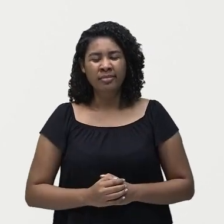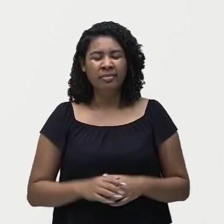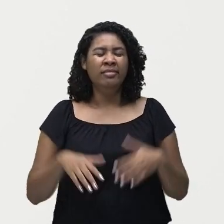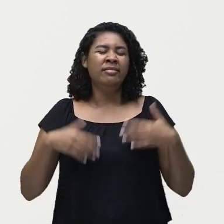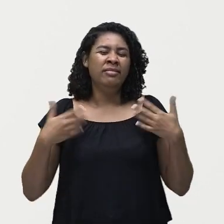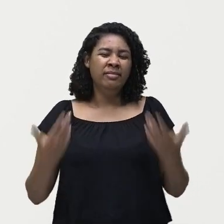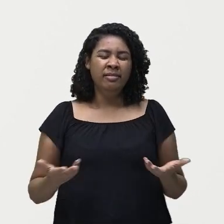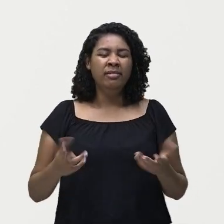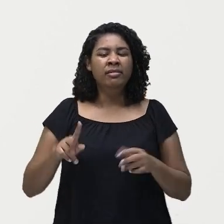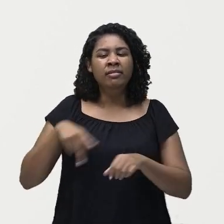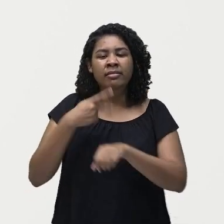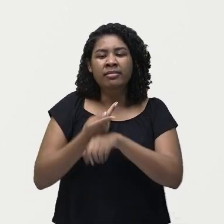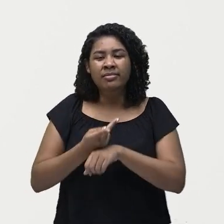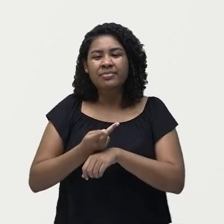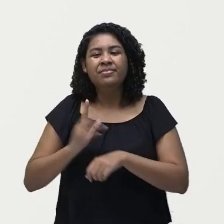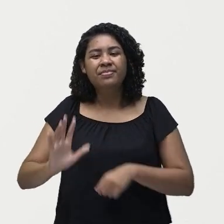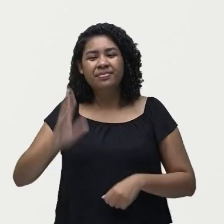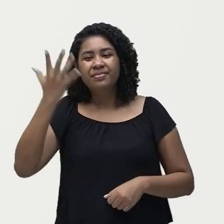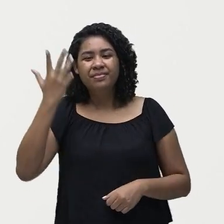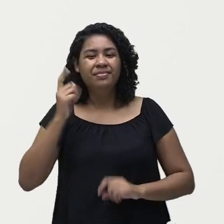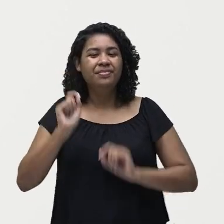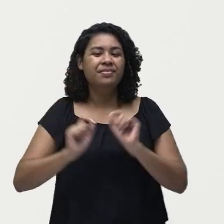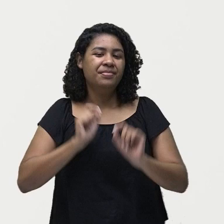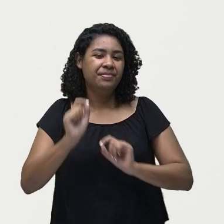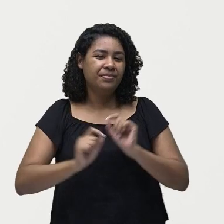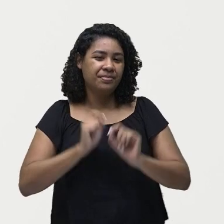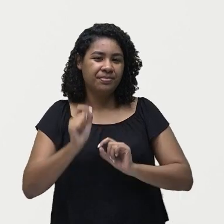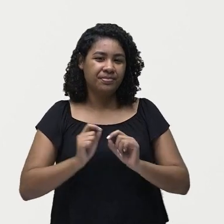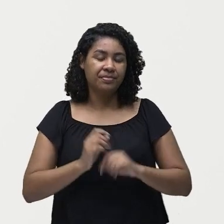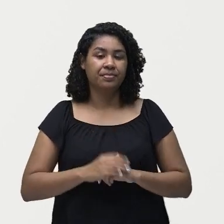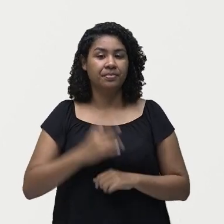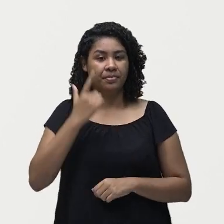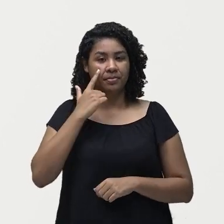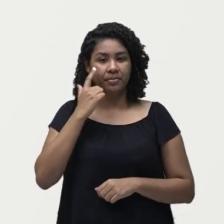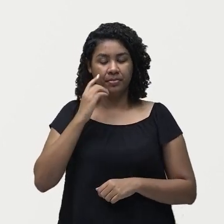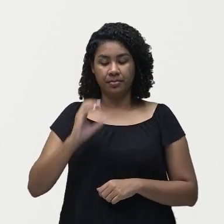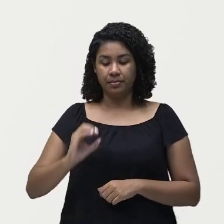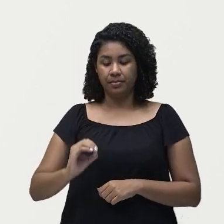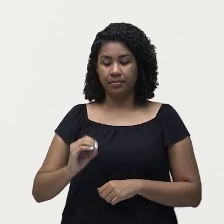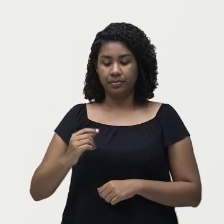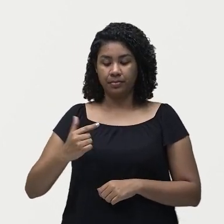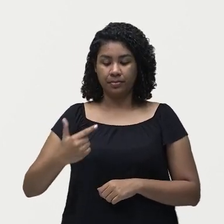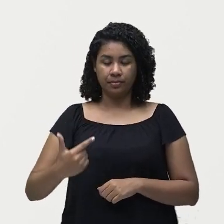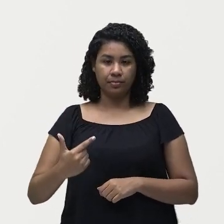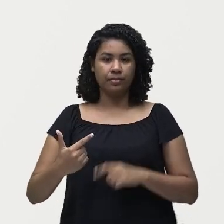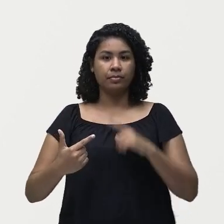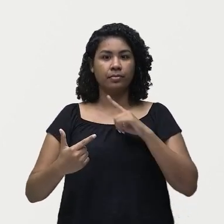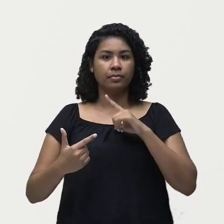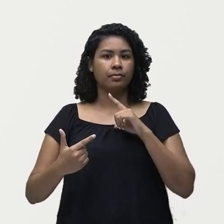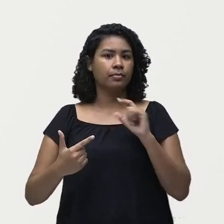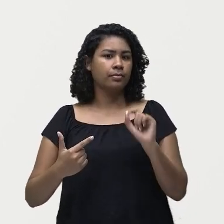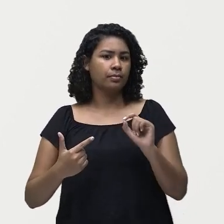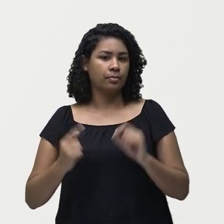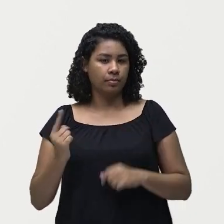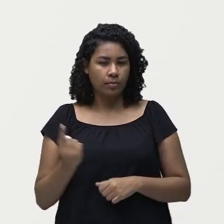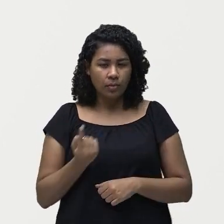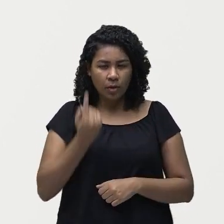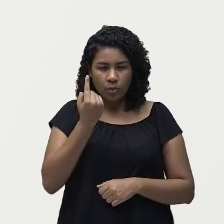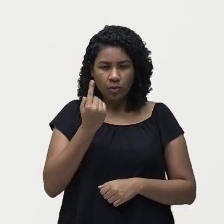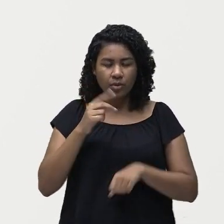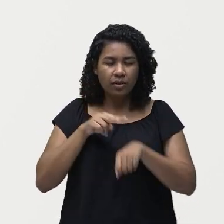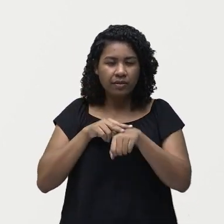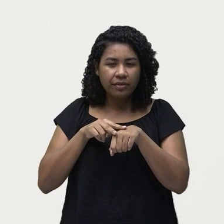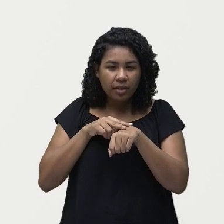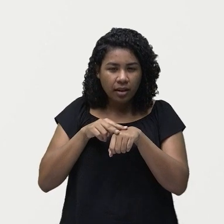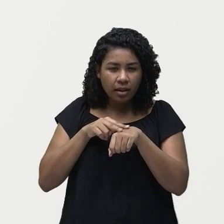vai acontecer? Esse átomo de oxigênio, ele vai se ligar, olha só, ele verdinho aqui,